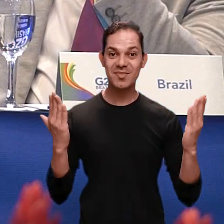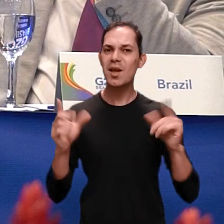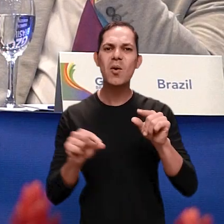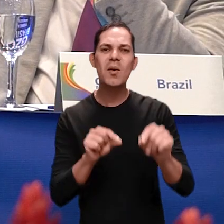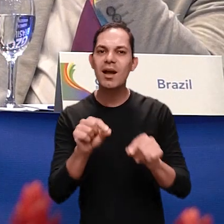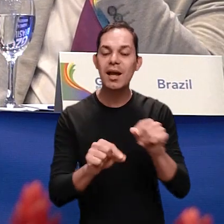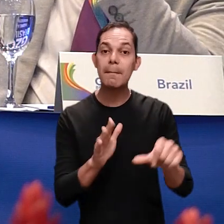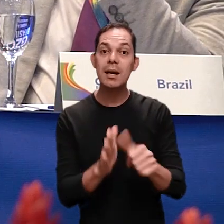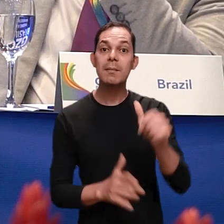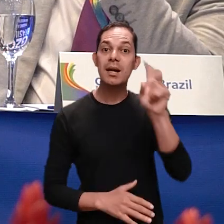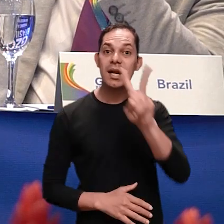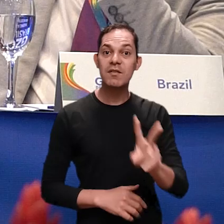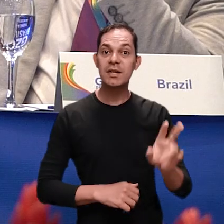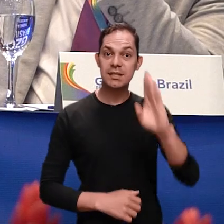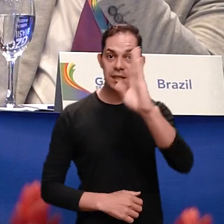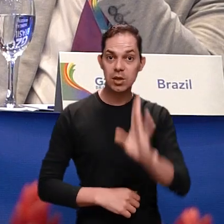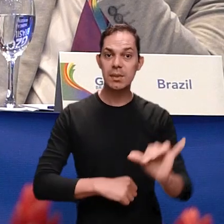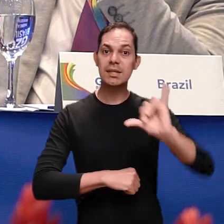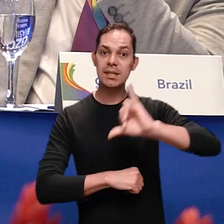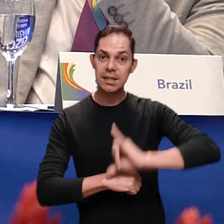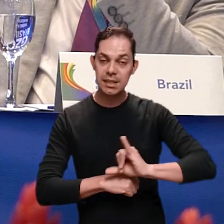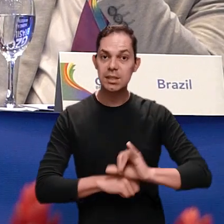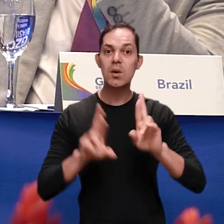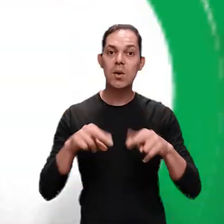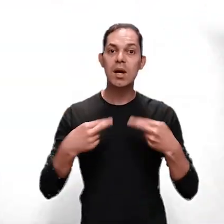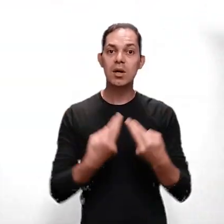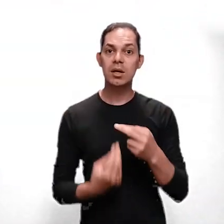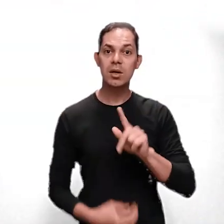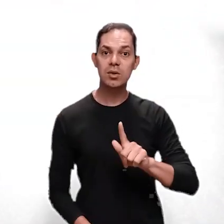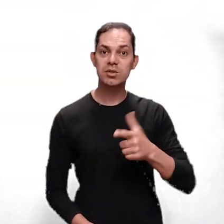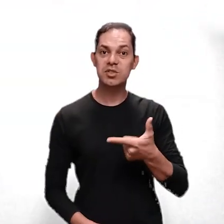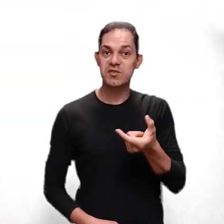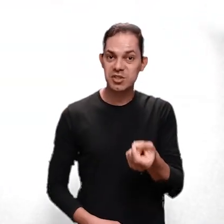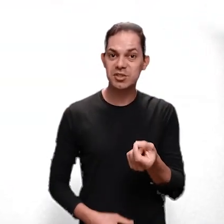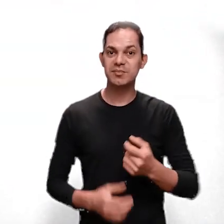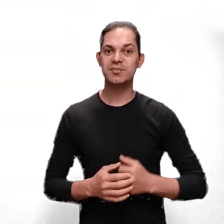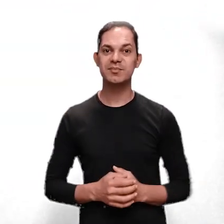Esta é a primeira vez que o Brasil sedia uma cúpula do G20.